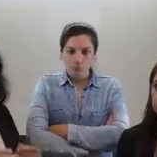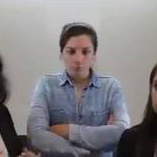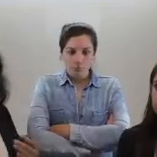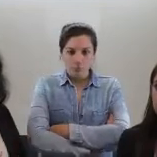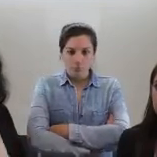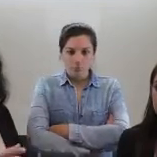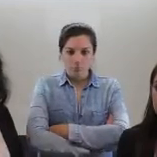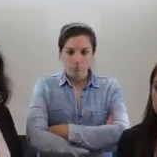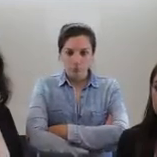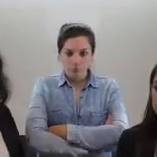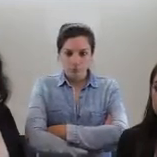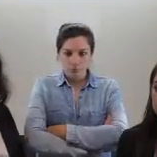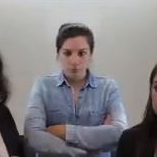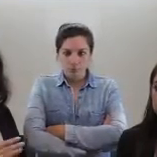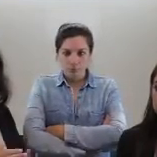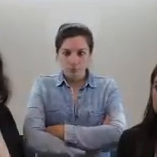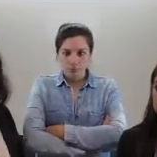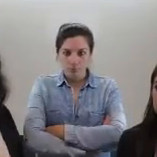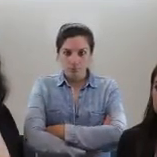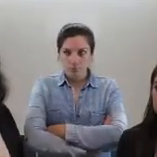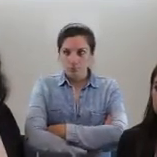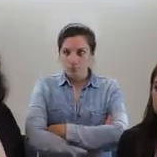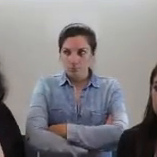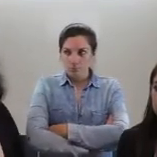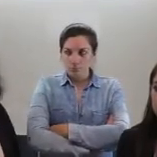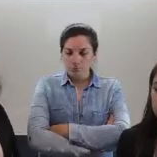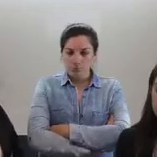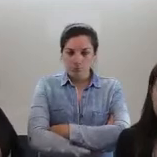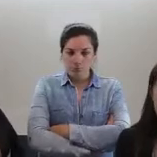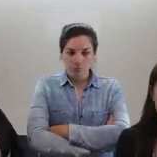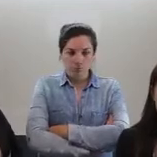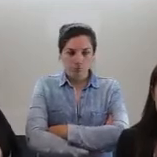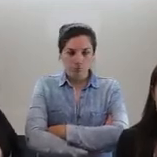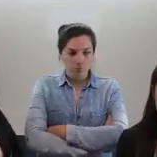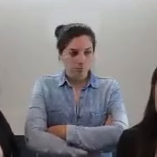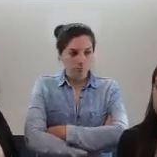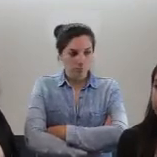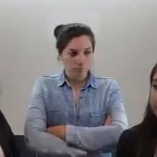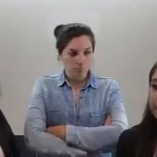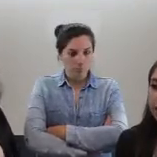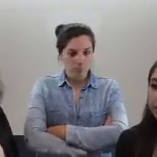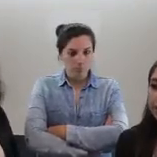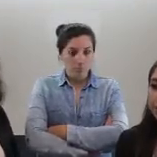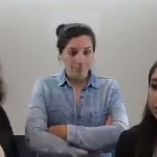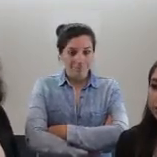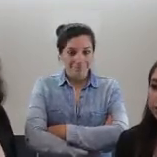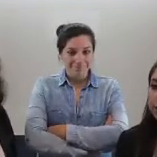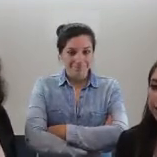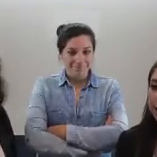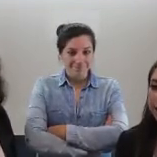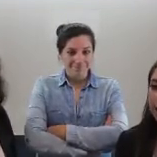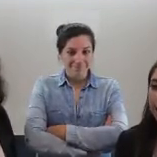estiverem inseridos ali no meio, né, procurando, buscando informação. E tem o acesso café, que é o acesso